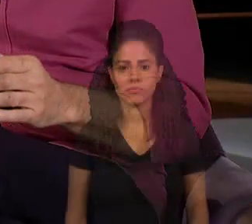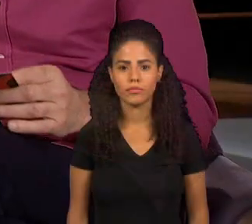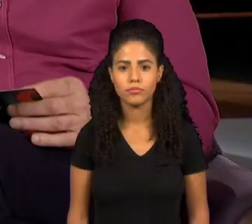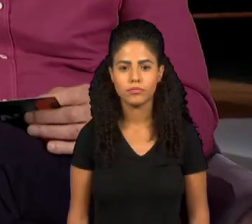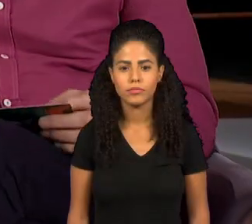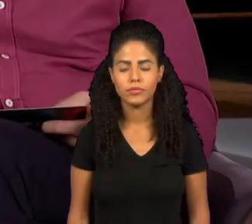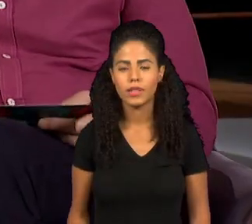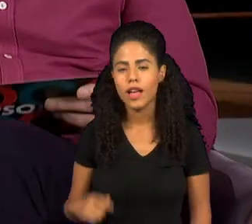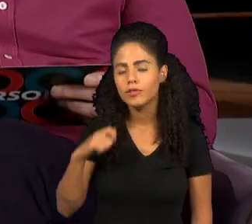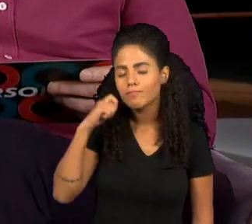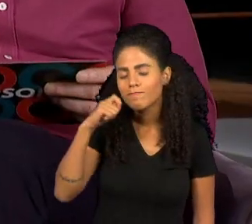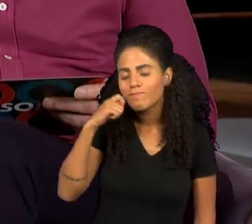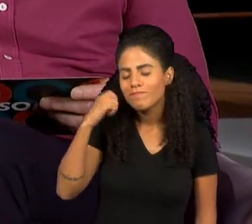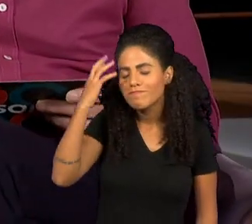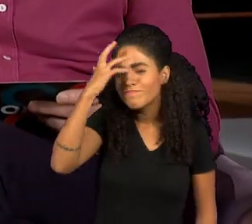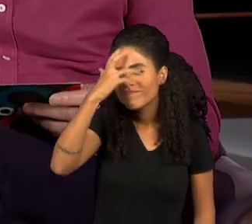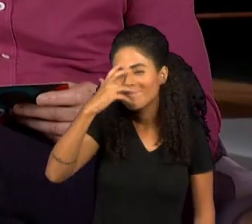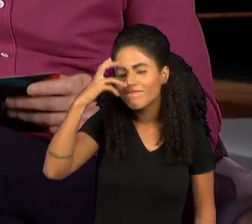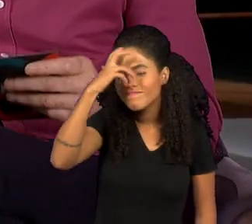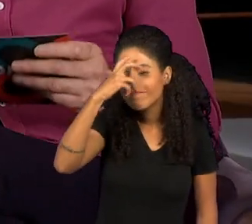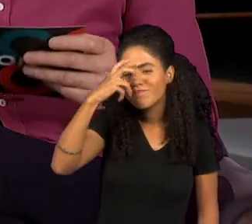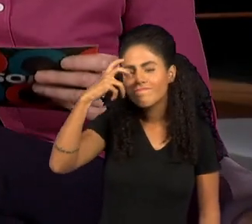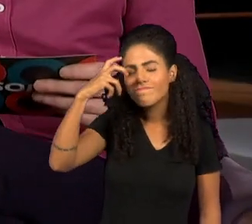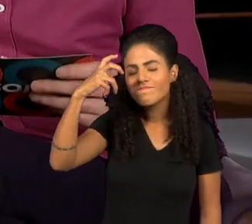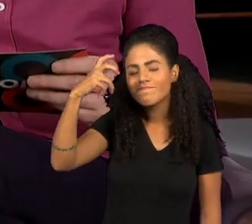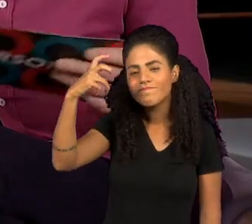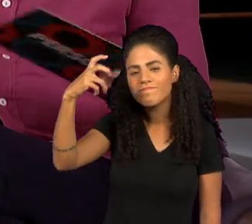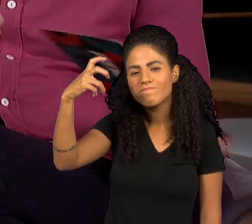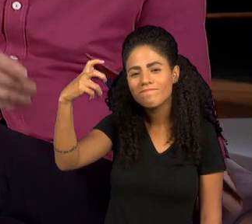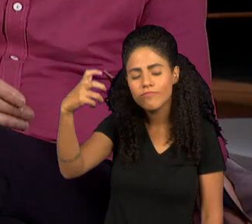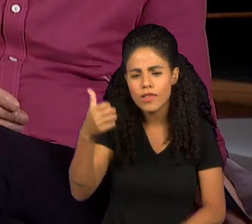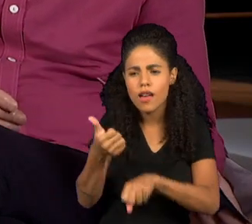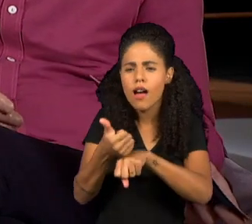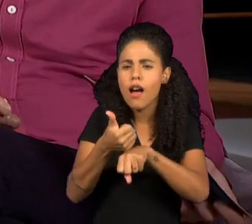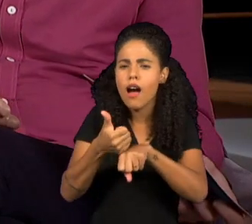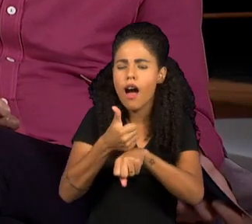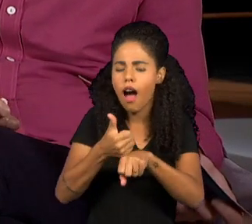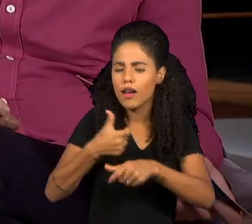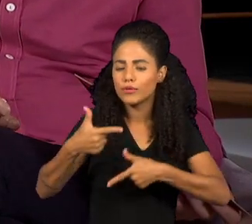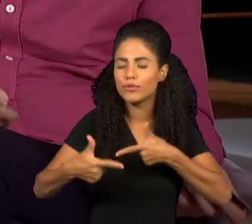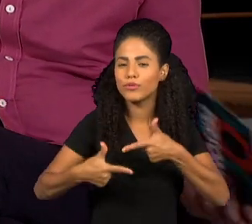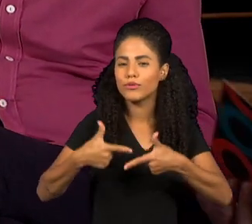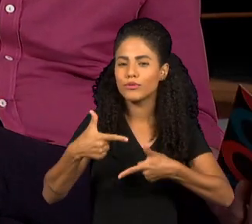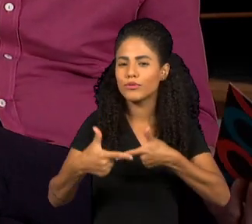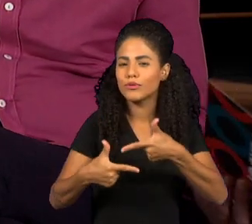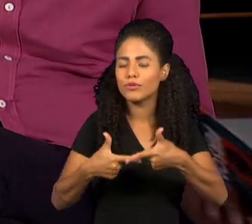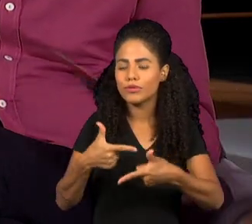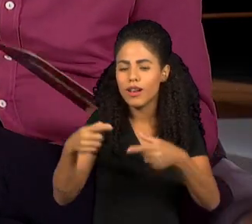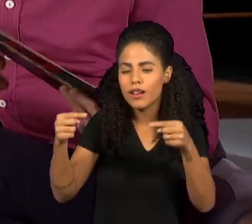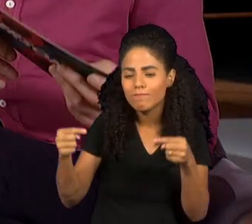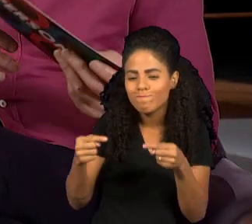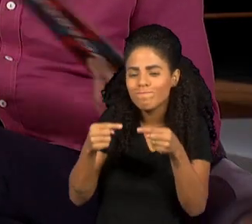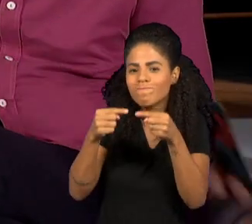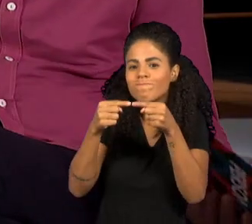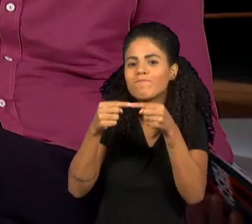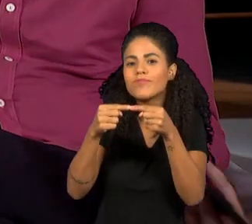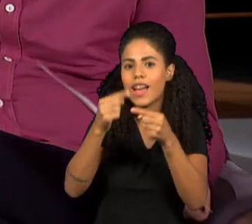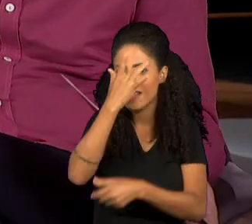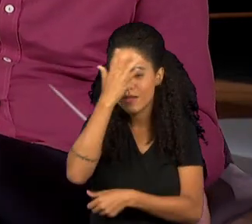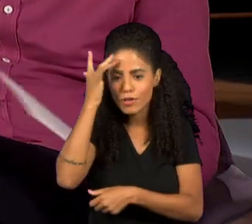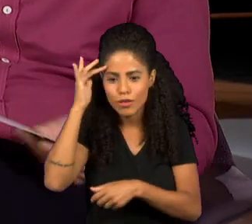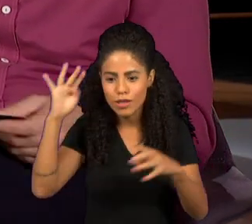Quando o artista se apaixona pelo seu ofício corresponde a essa paixão. E aí, o público se